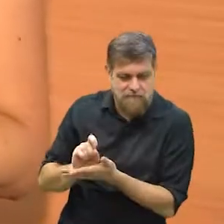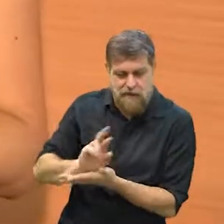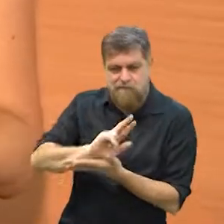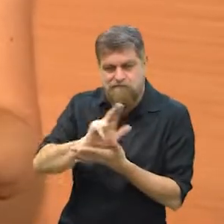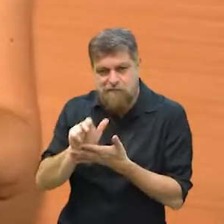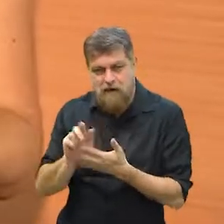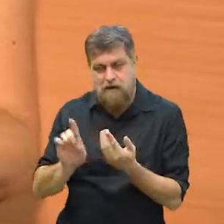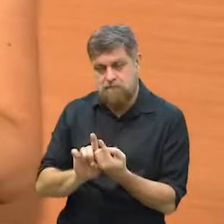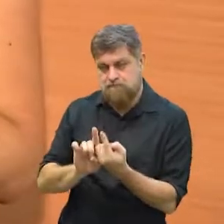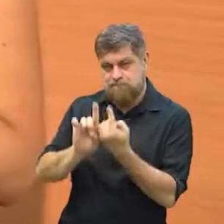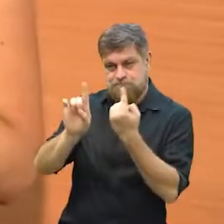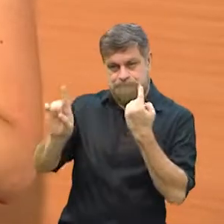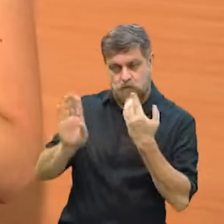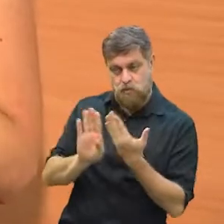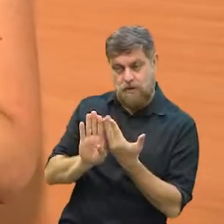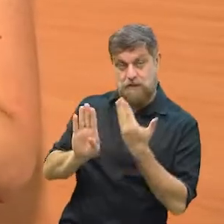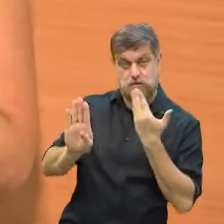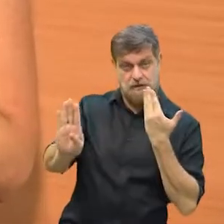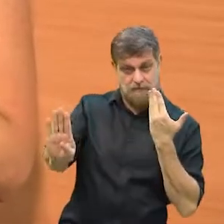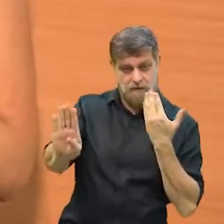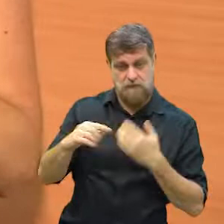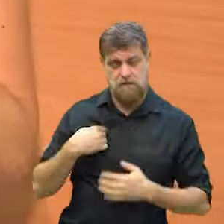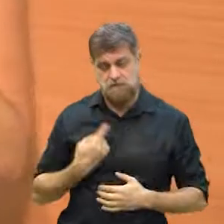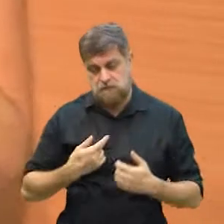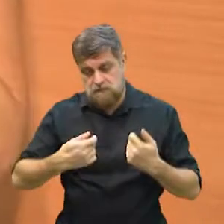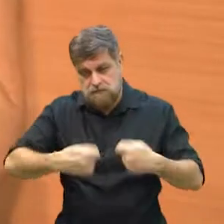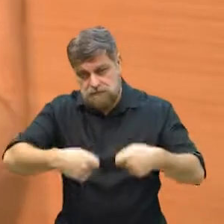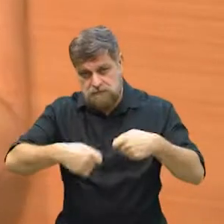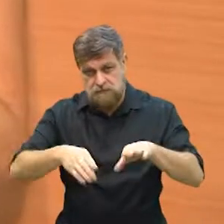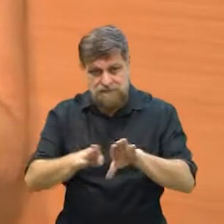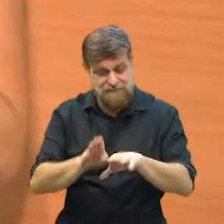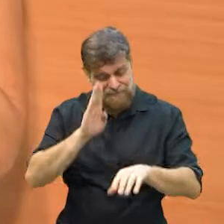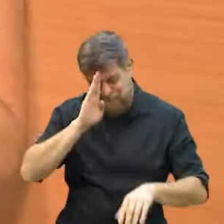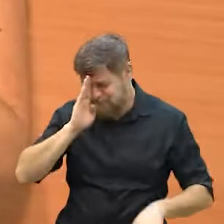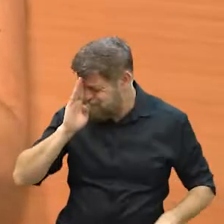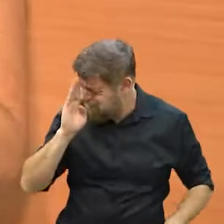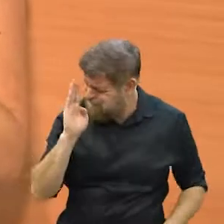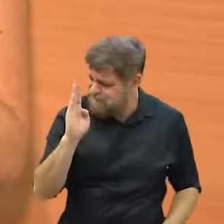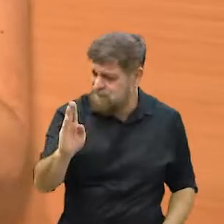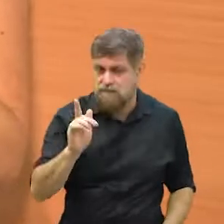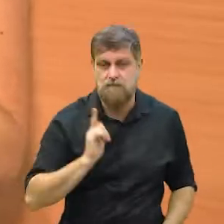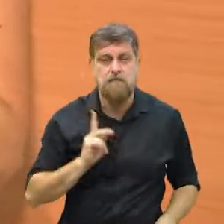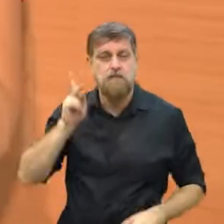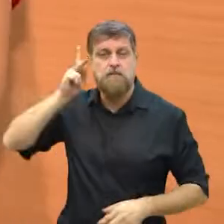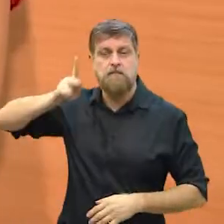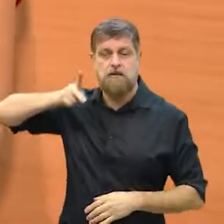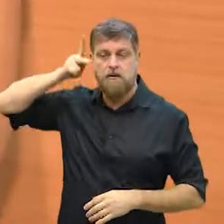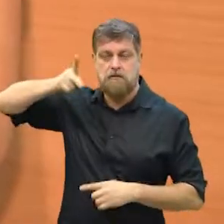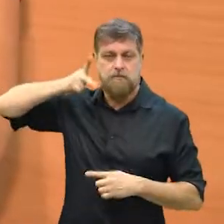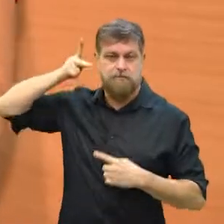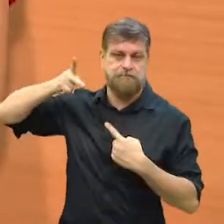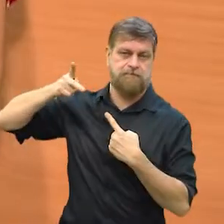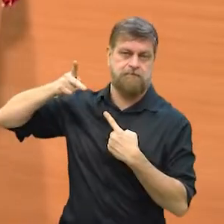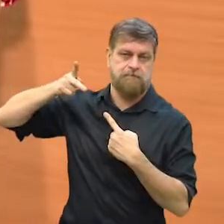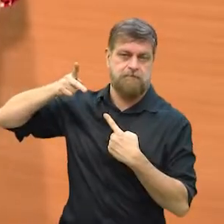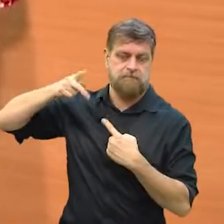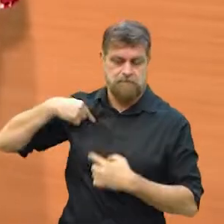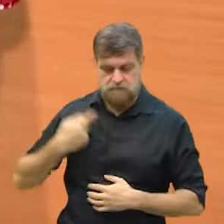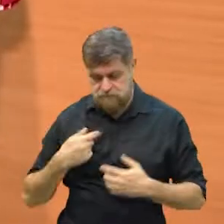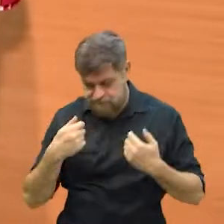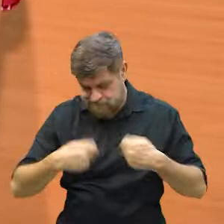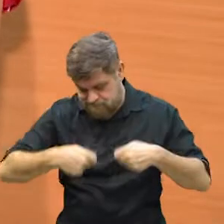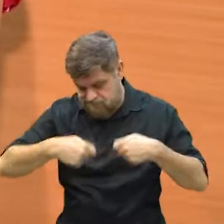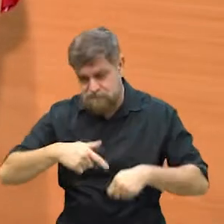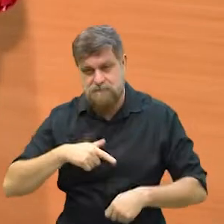de máscara, com isolamento social, e a gente precisa, sobretudo, ter políticas, a